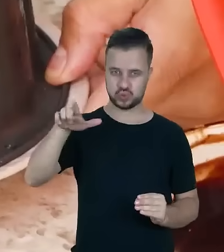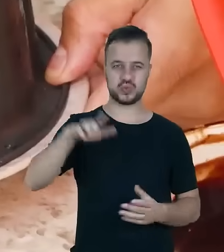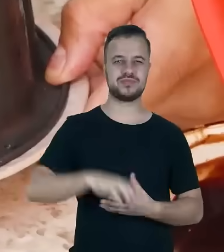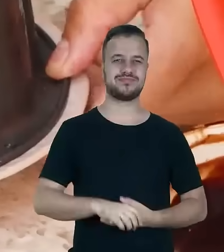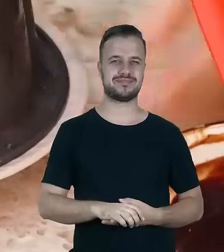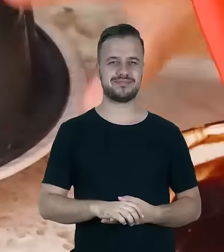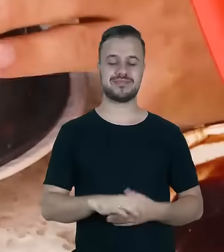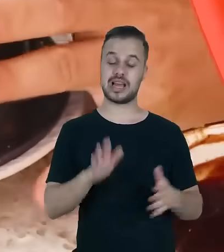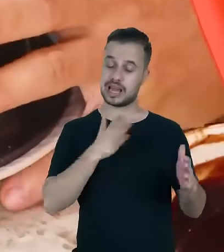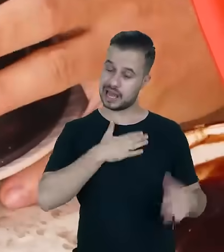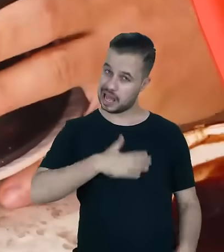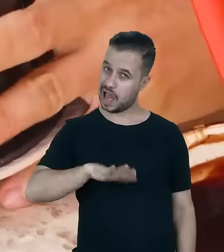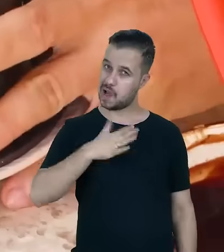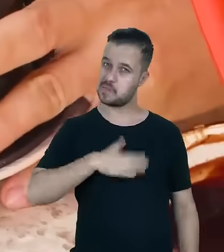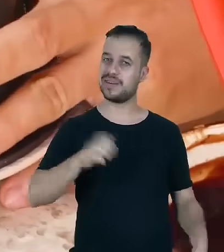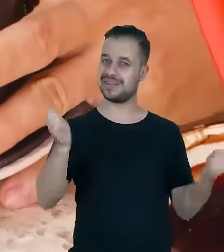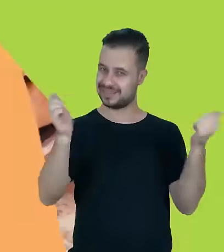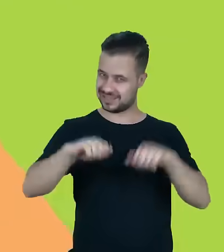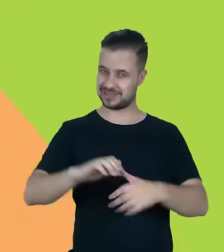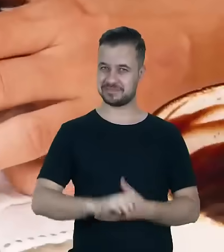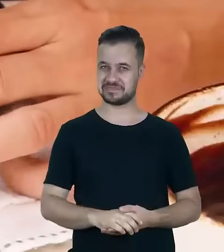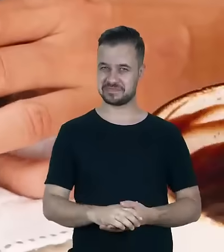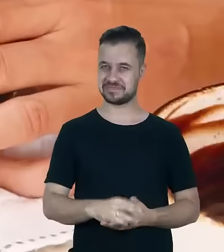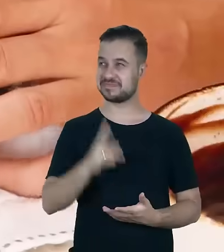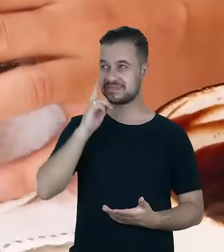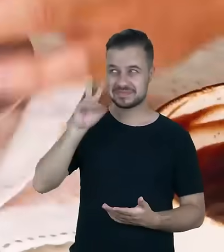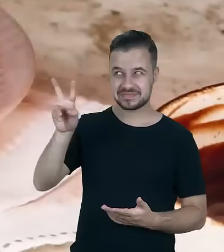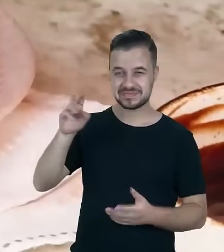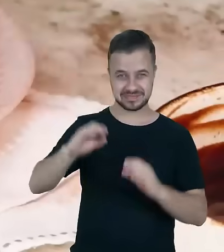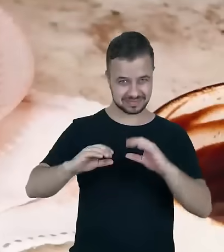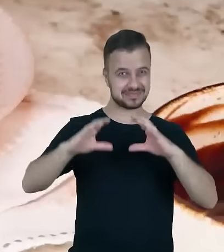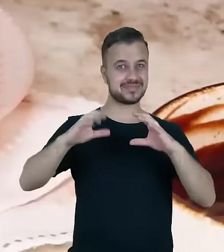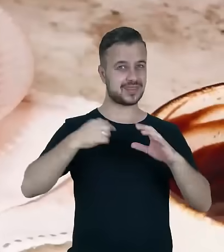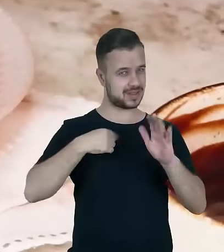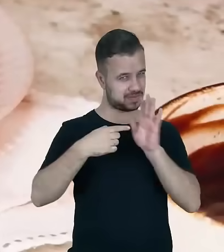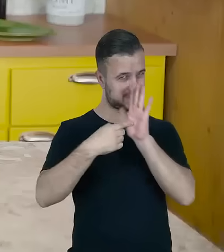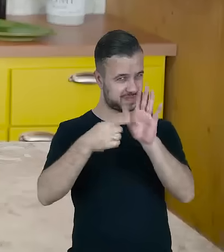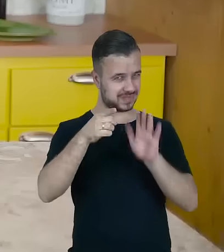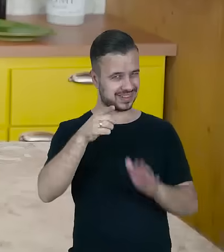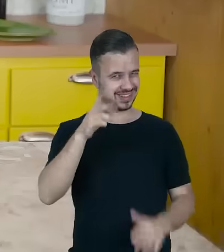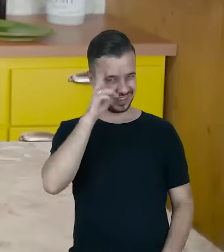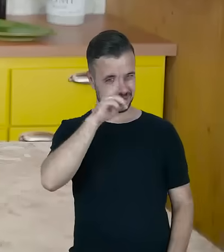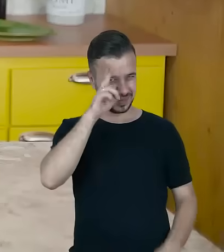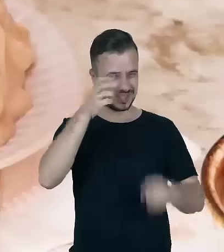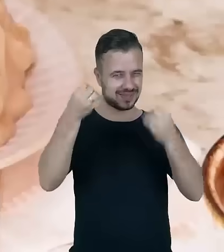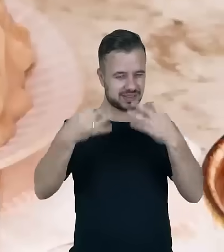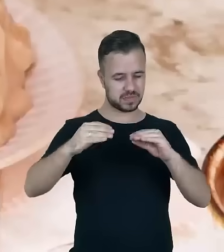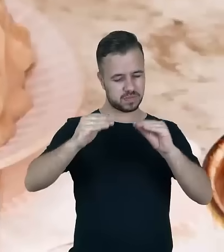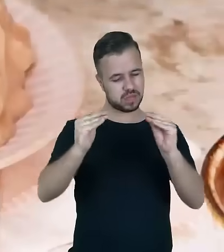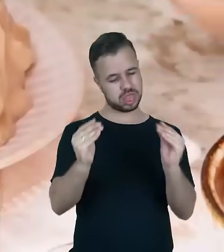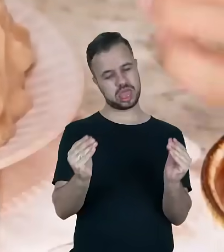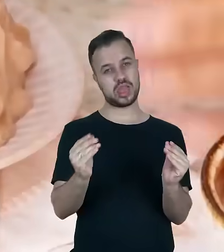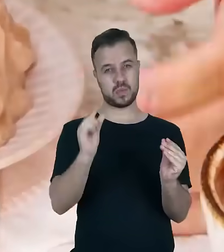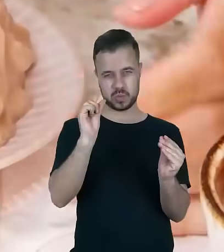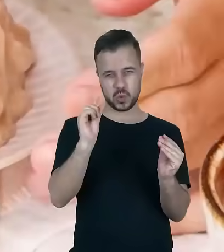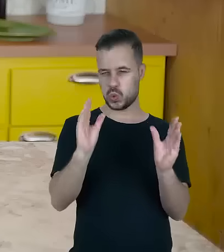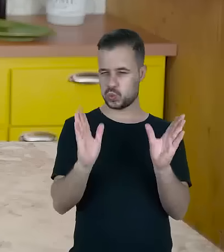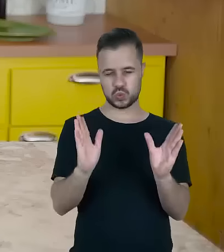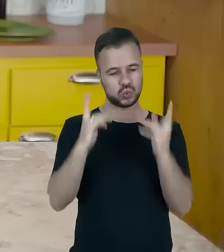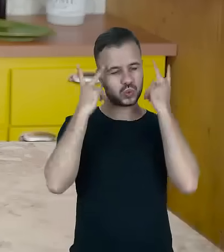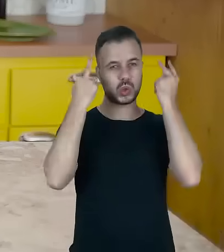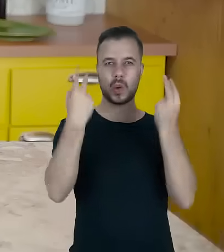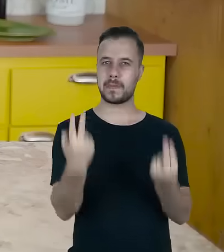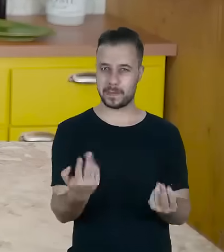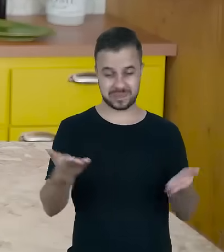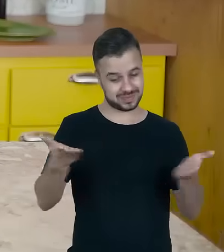pro congelador. É só ter calma que sai. Olha, acabou de sair, como eu falei para vocês, acaba descongelando um pouco.